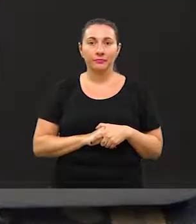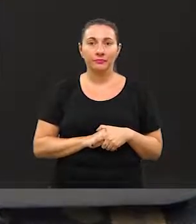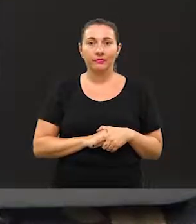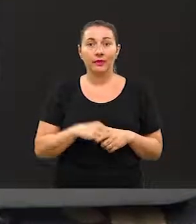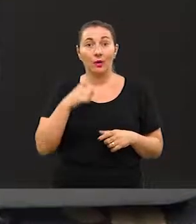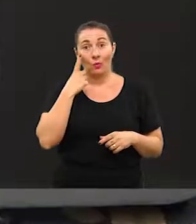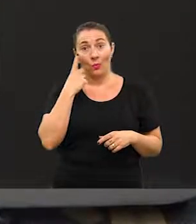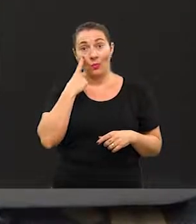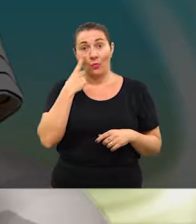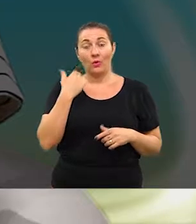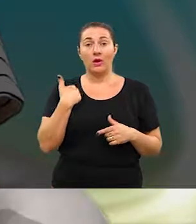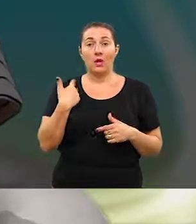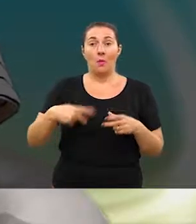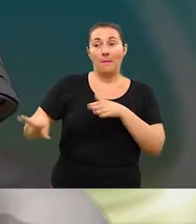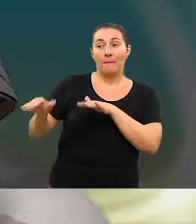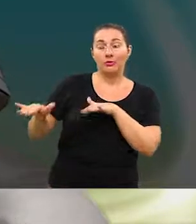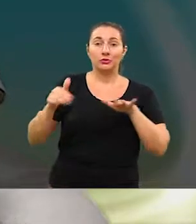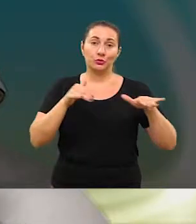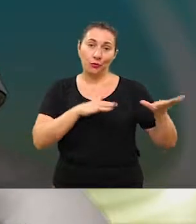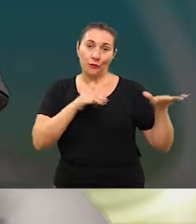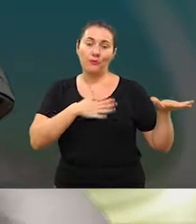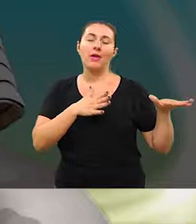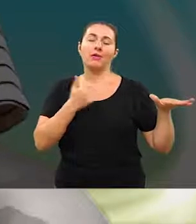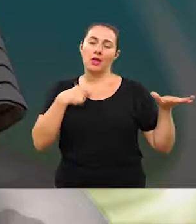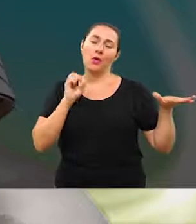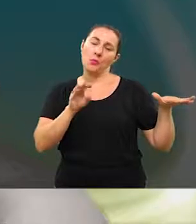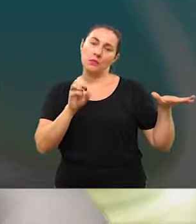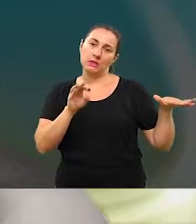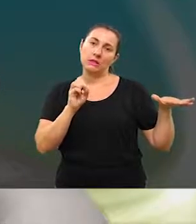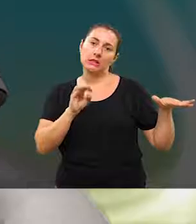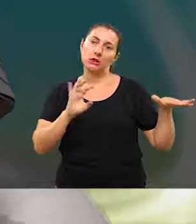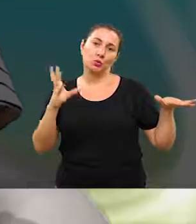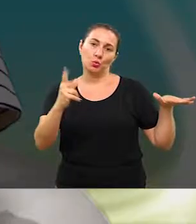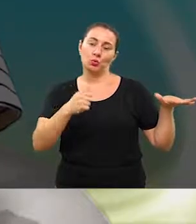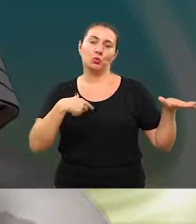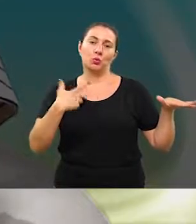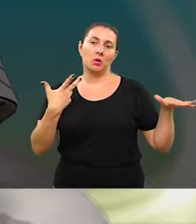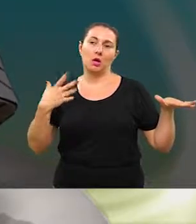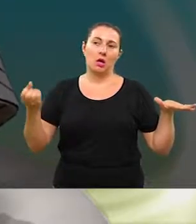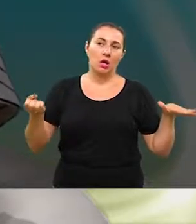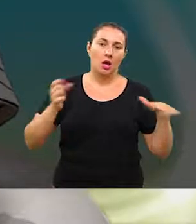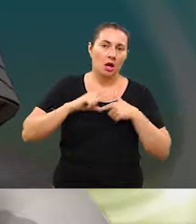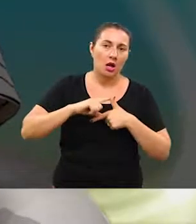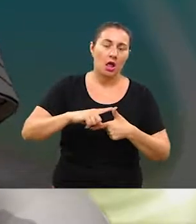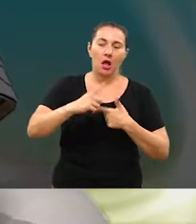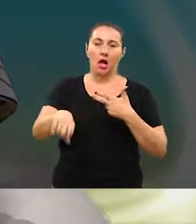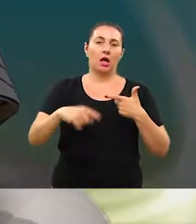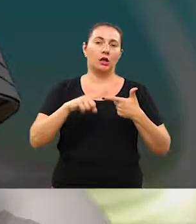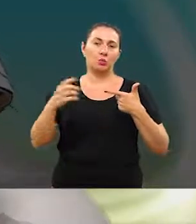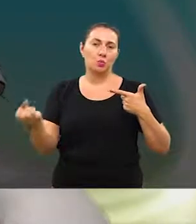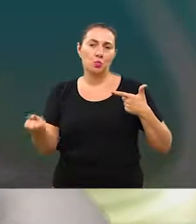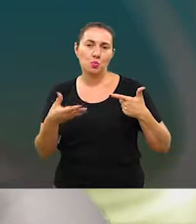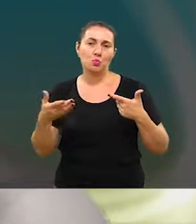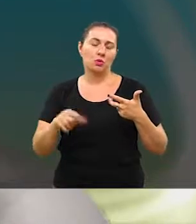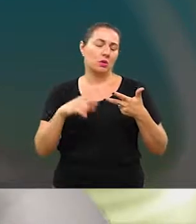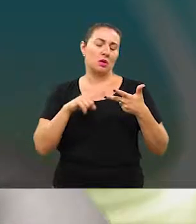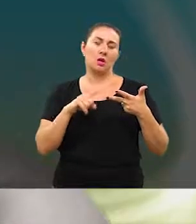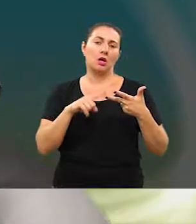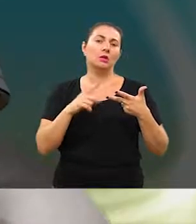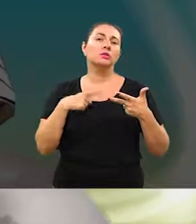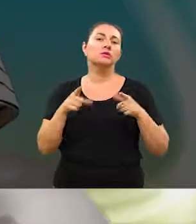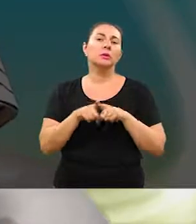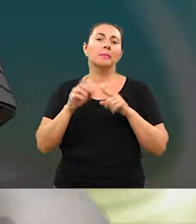estilo? Olha, eu, na dança do ventre, eu procuro ensinar um pouquinho de tudo, né? Então, dança clássica, a gente coloca elementos modernos